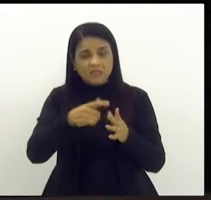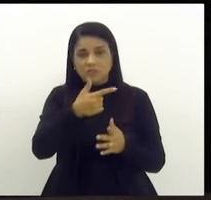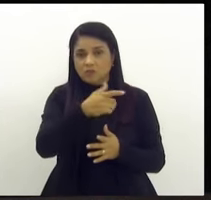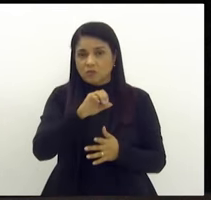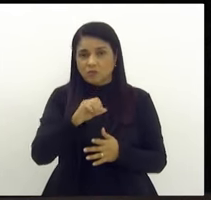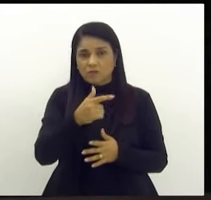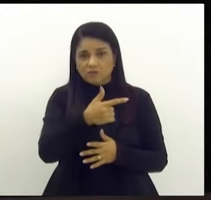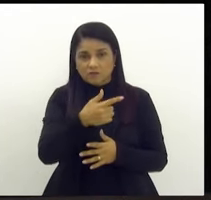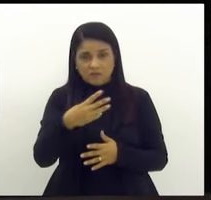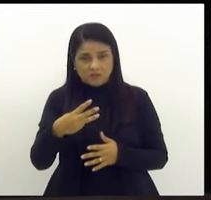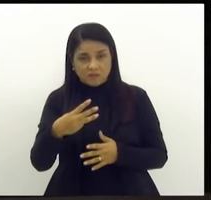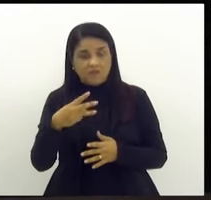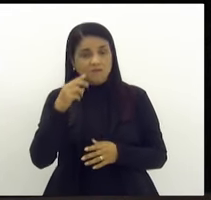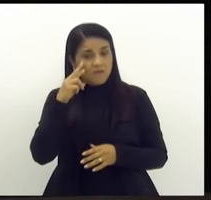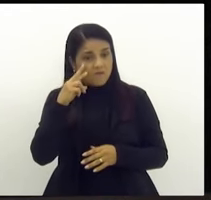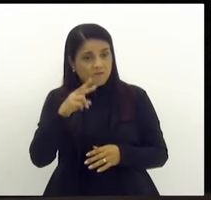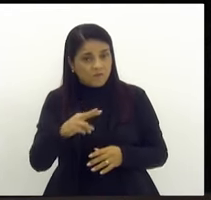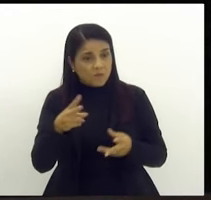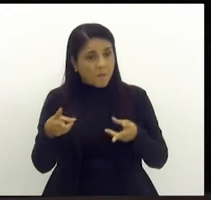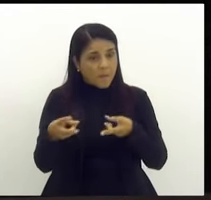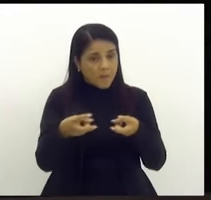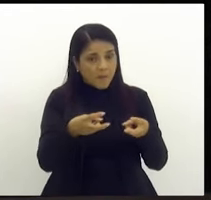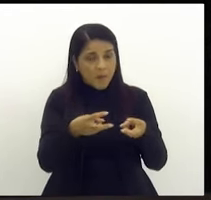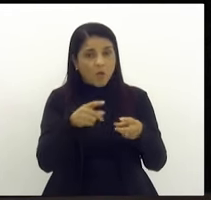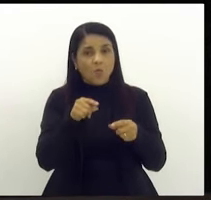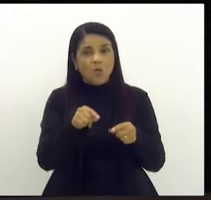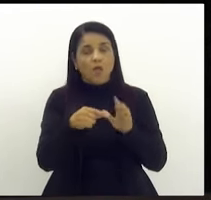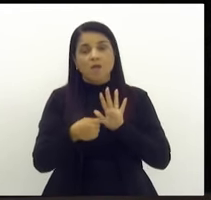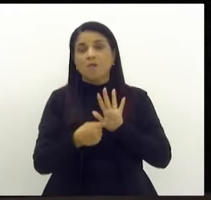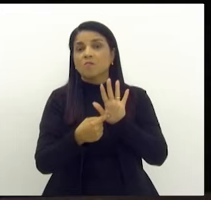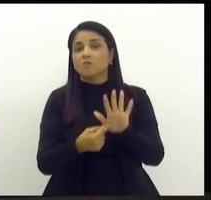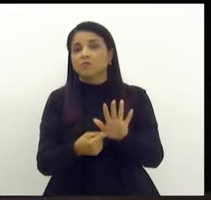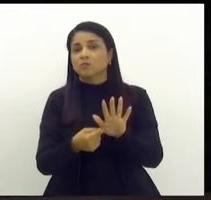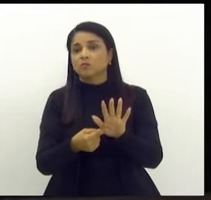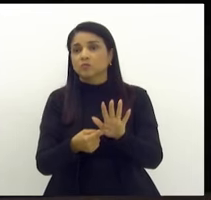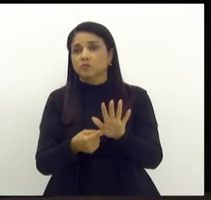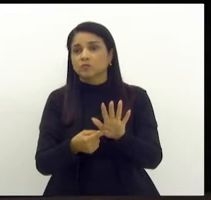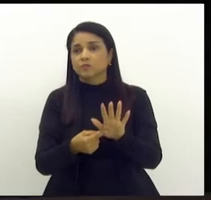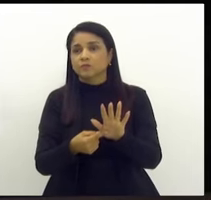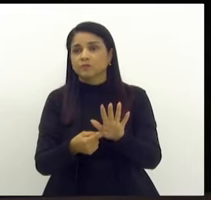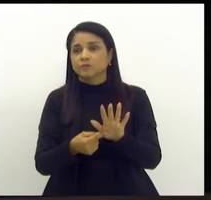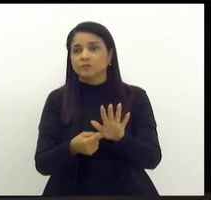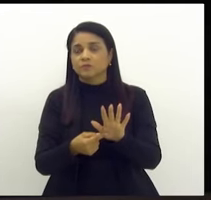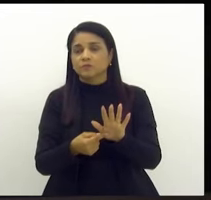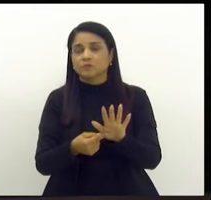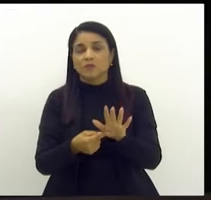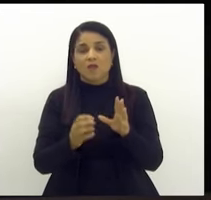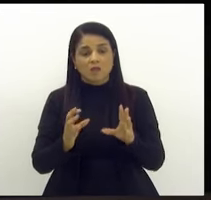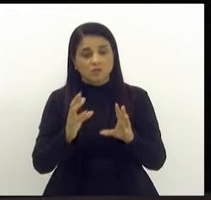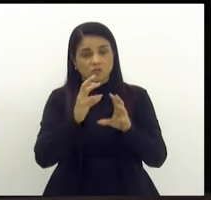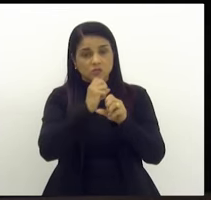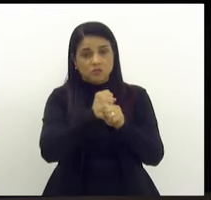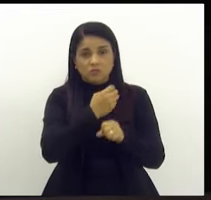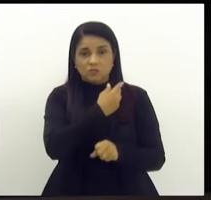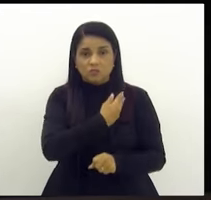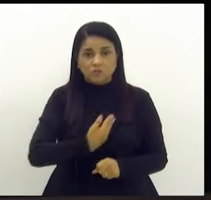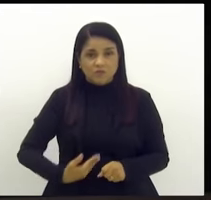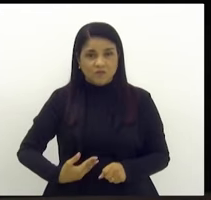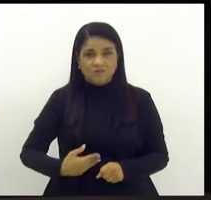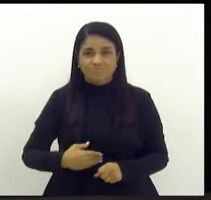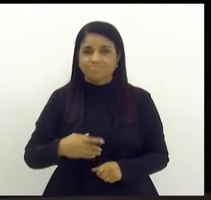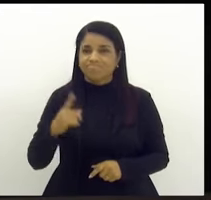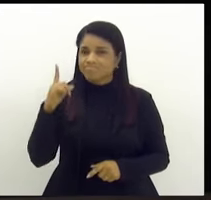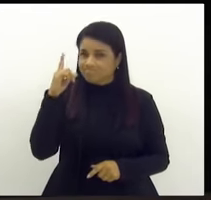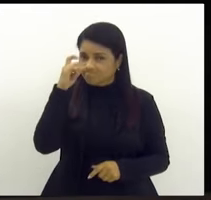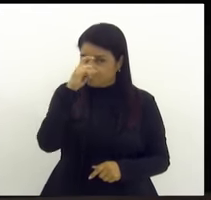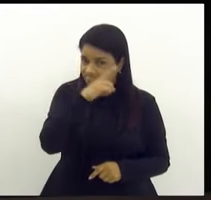nós assistimos aqui foi já uma sinalização de que as contas do governo iam mal